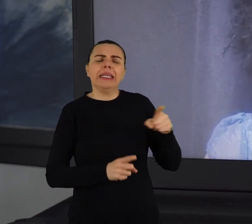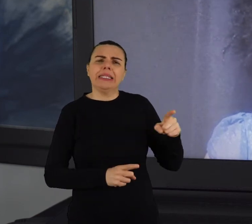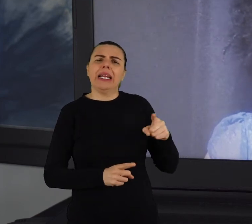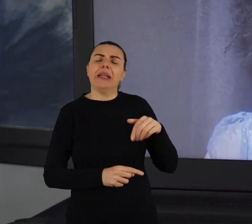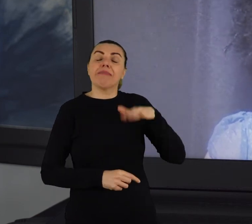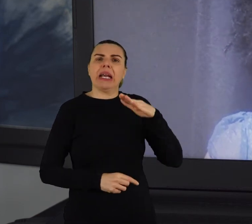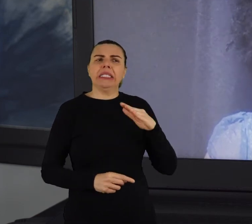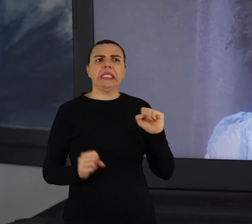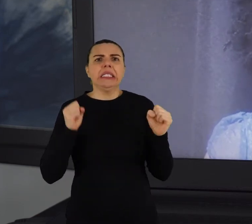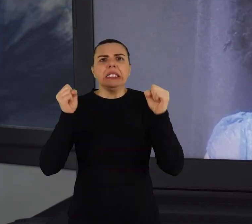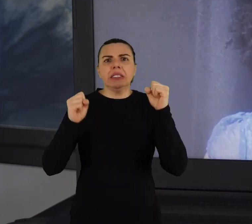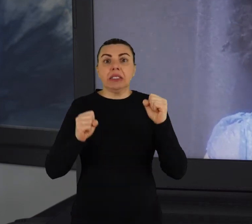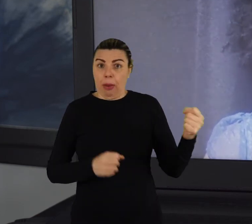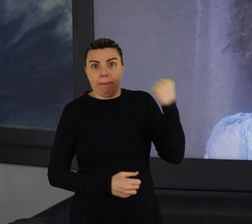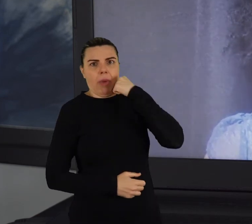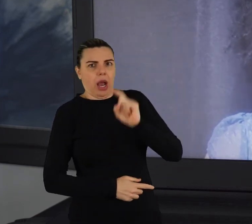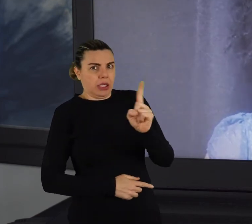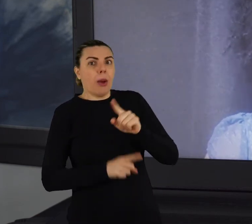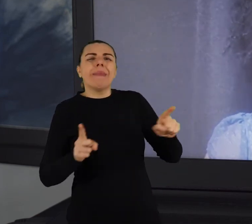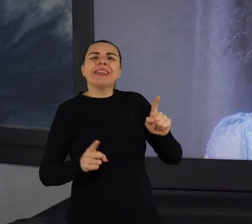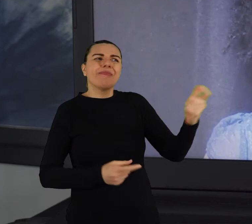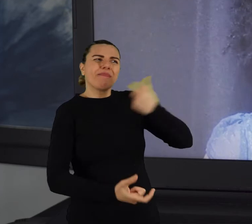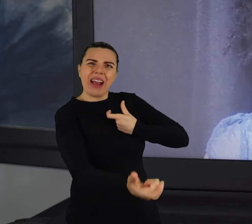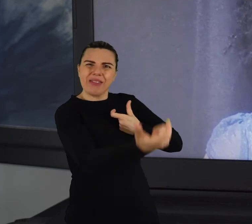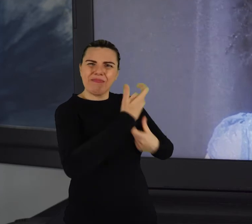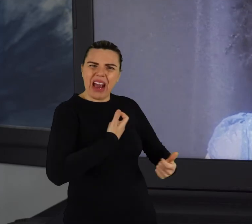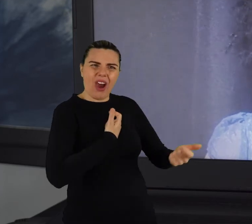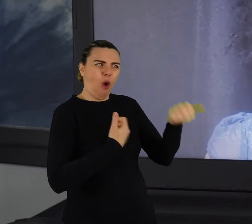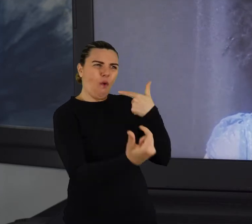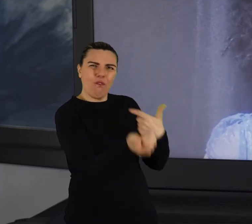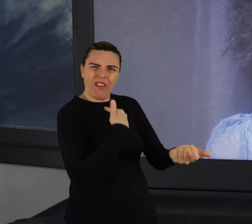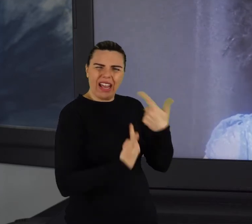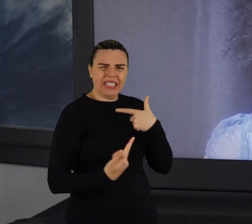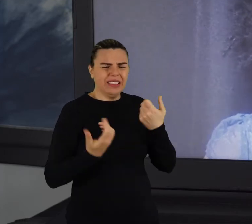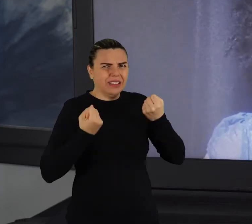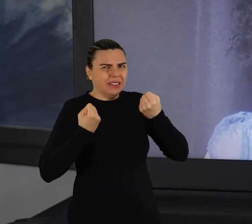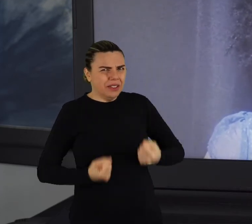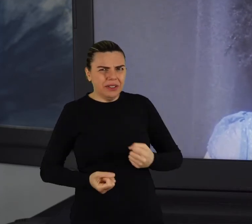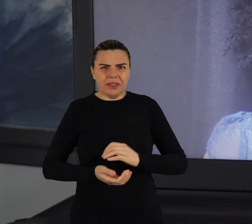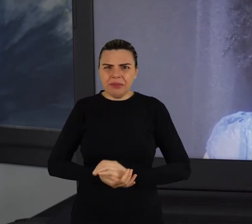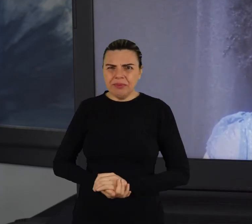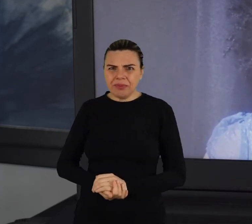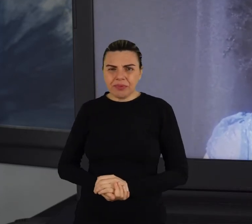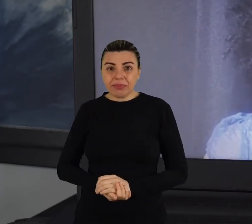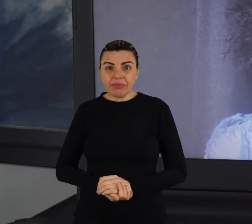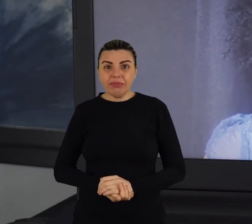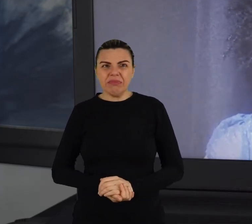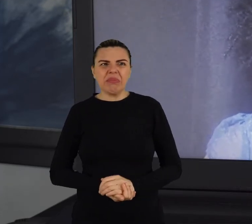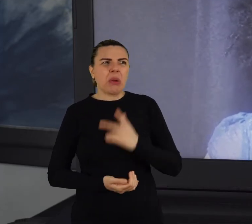agressivo. Ele não tinha me batido mais, mas as palavras eram muito ásperas. Ele